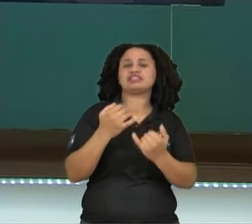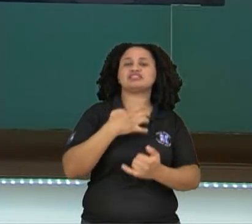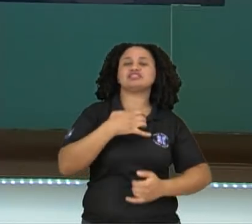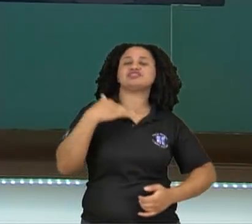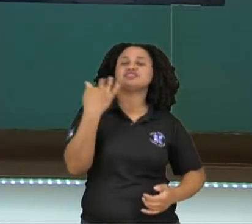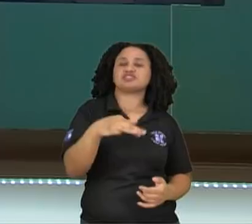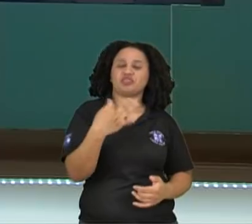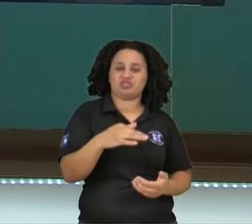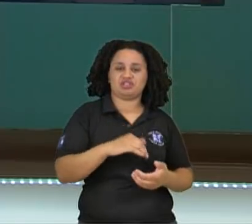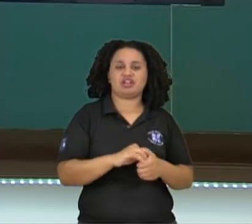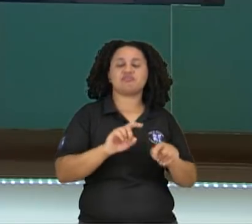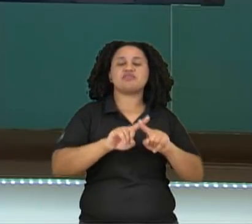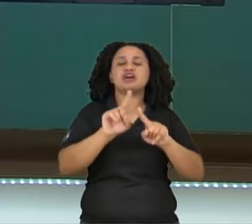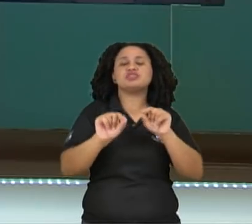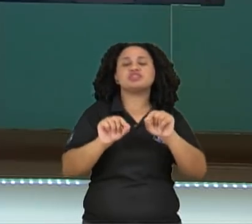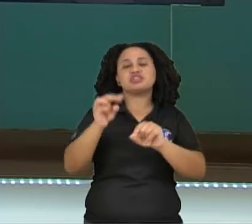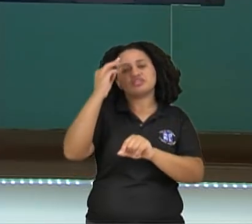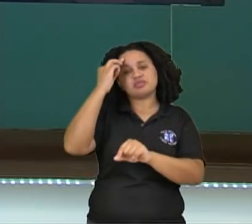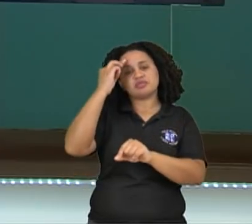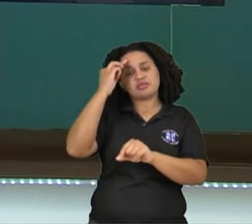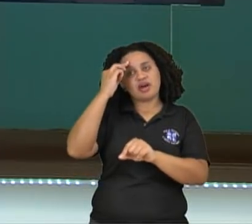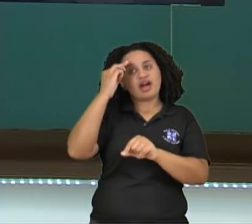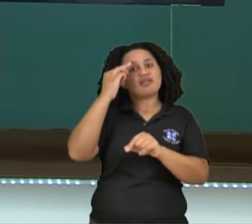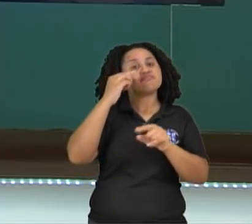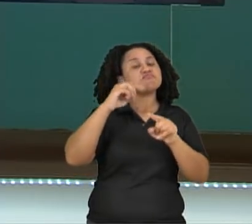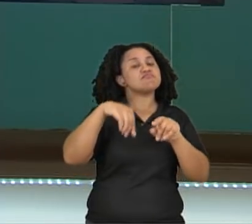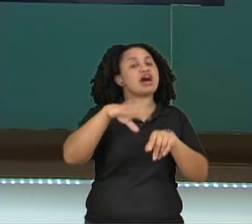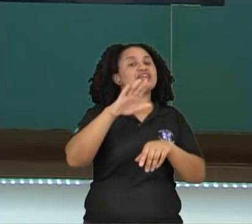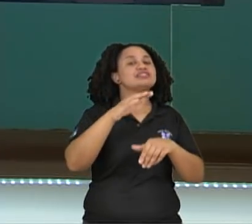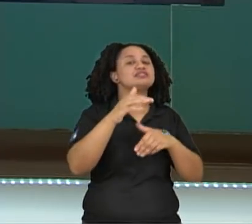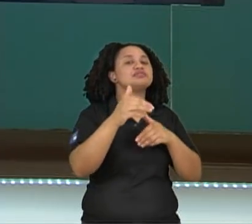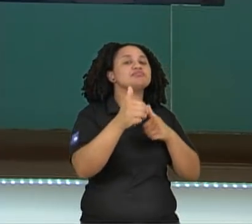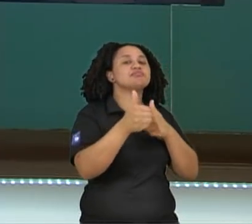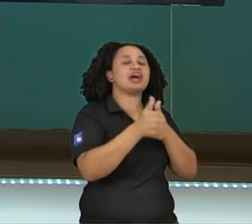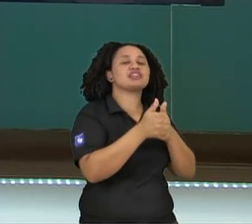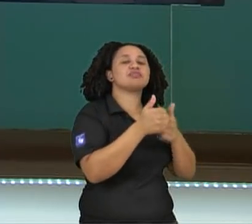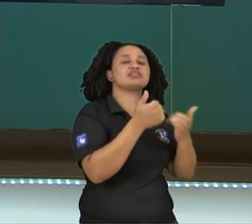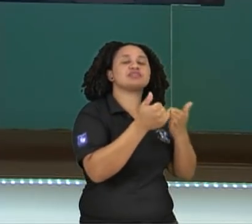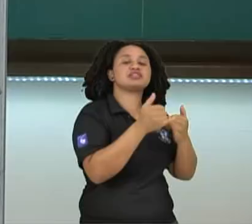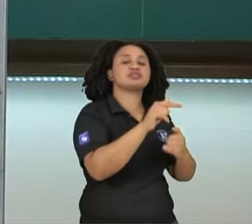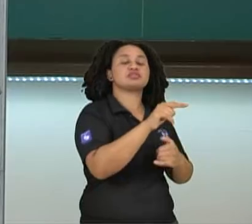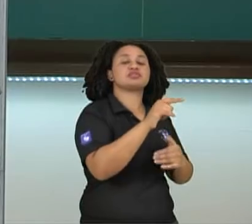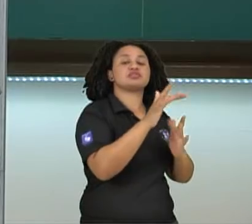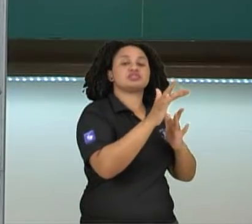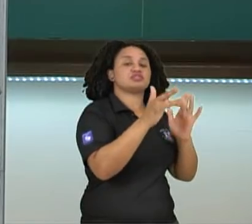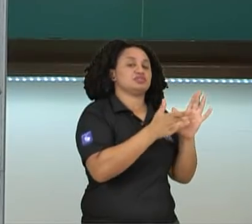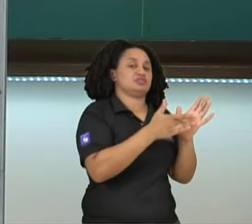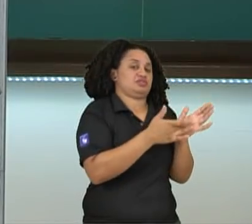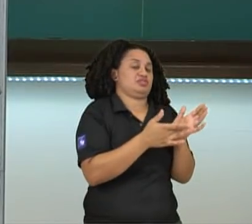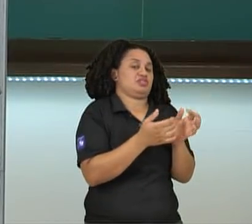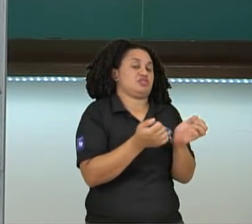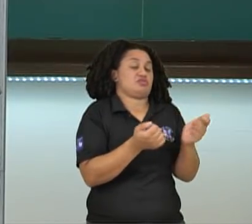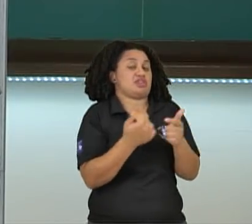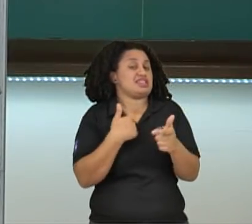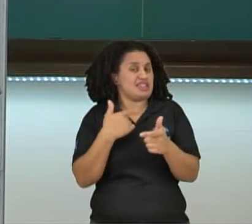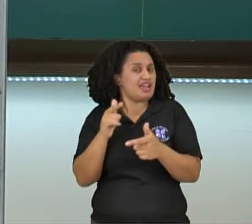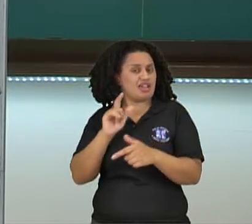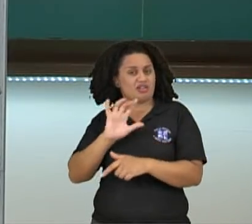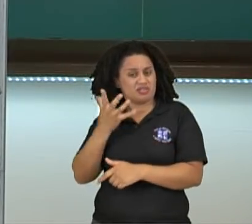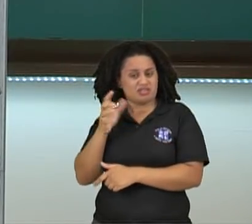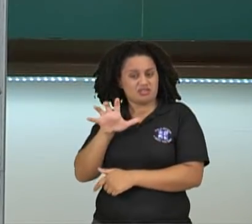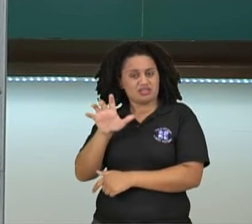tempo. Essa é a grande preocupação. Essa é a famosa imagem que eu falei para vocês da independência do Brasil. De Dom Pedro I